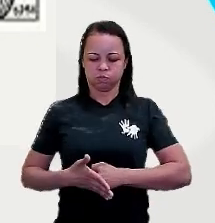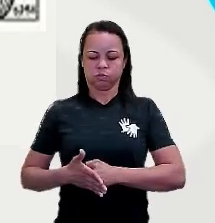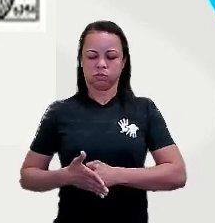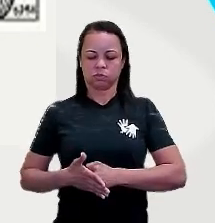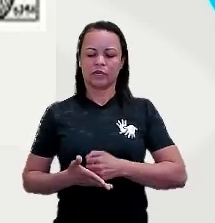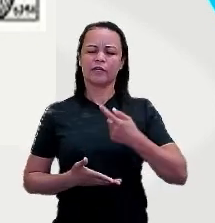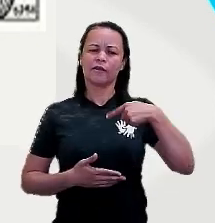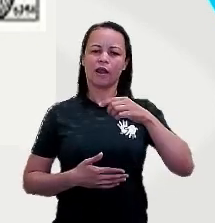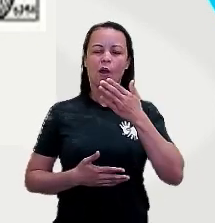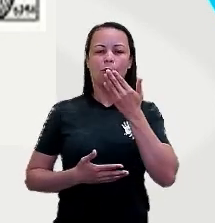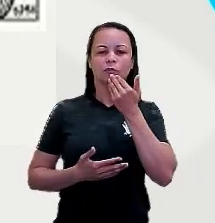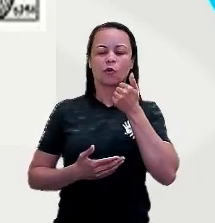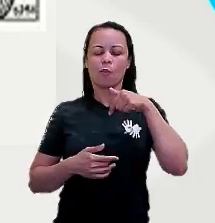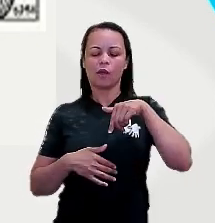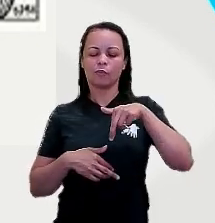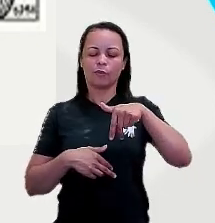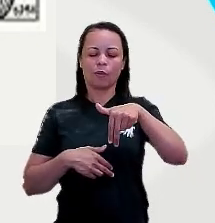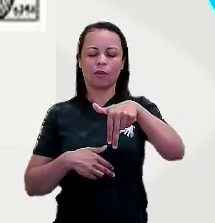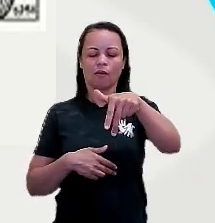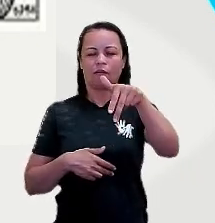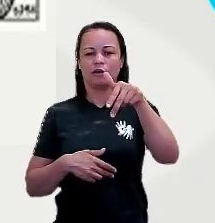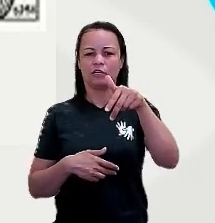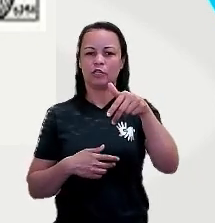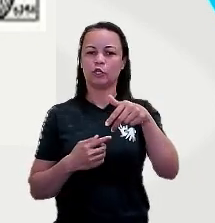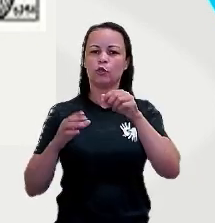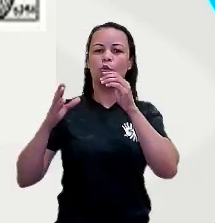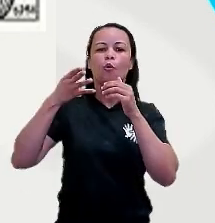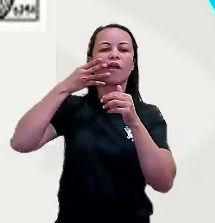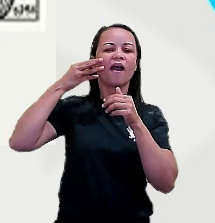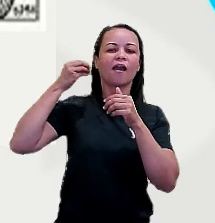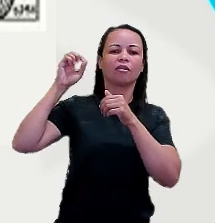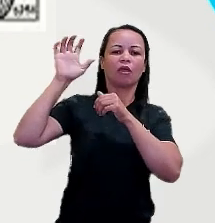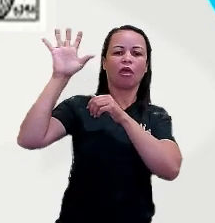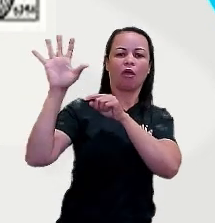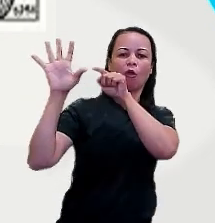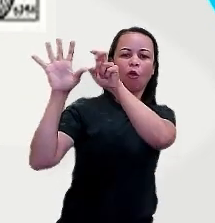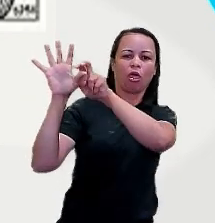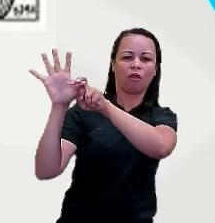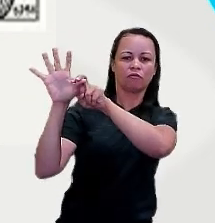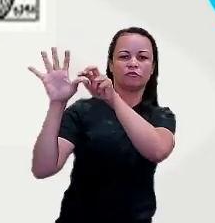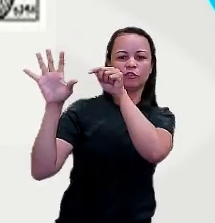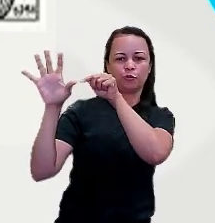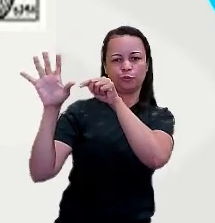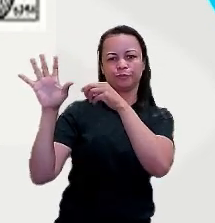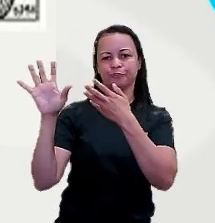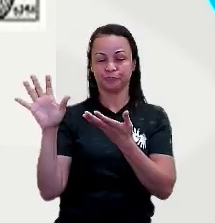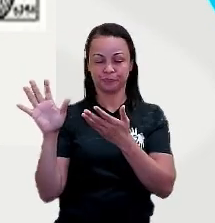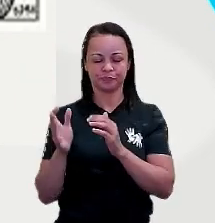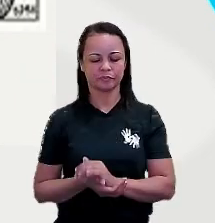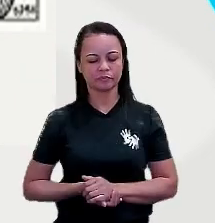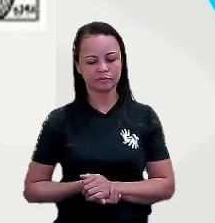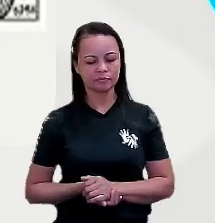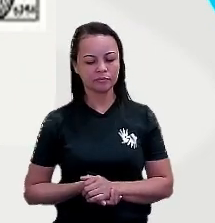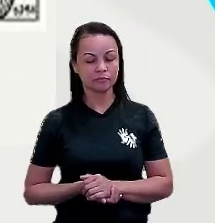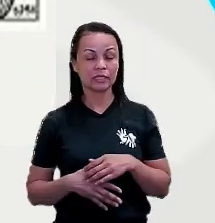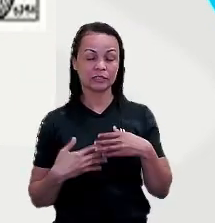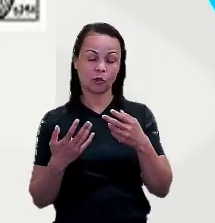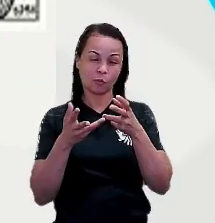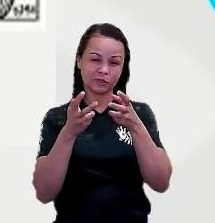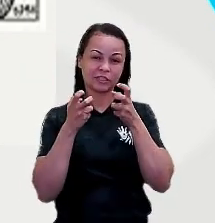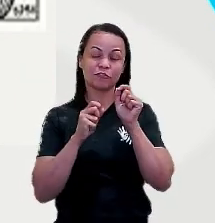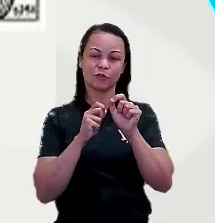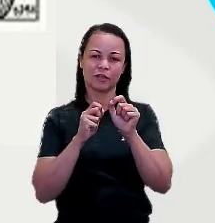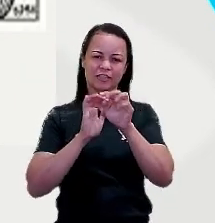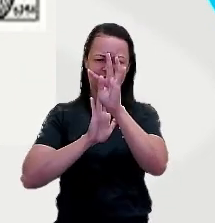ela saiu e deixou o gatinho. Percebam que não tem texto, mas a gente entende o que a